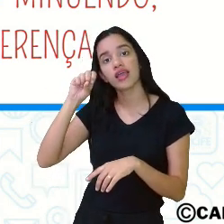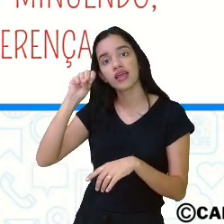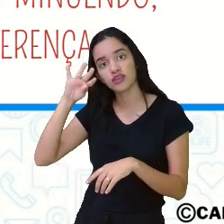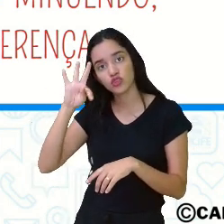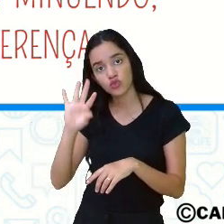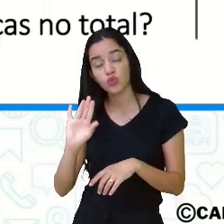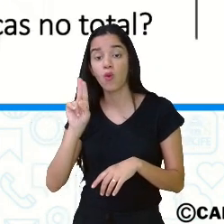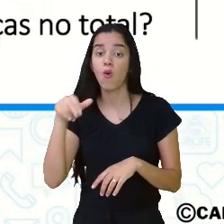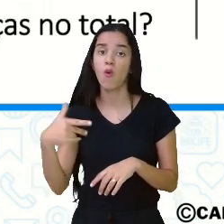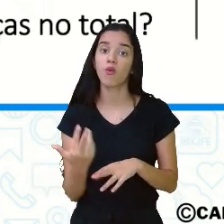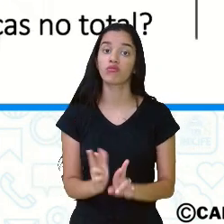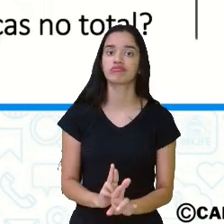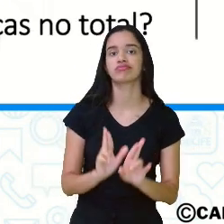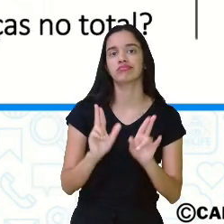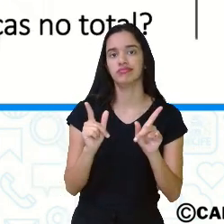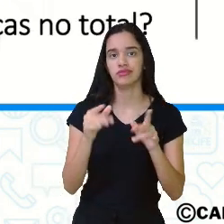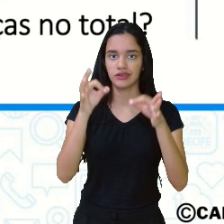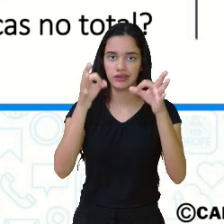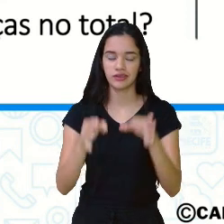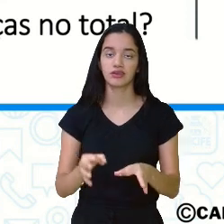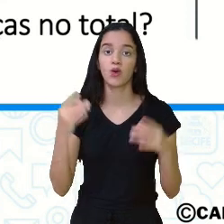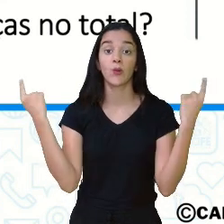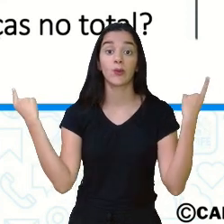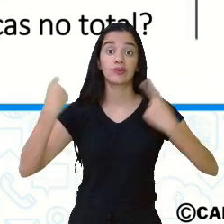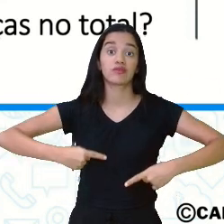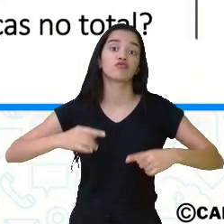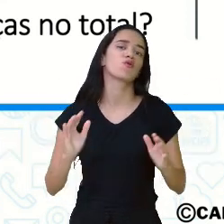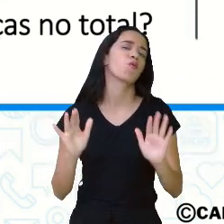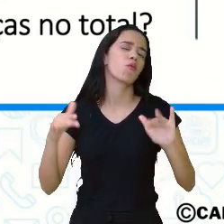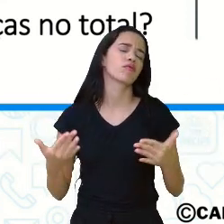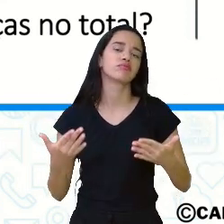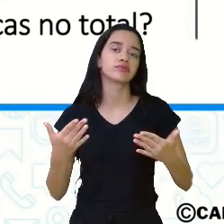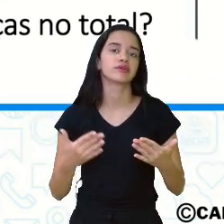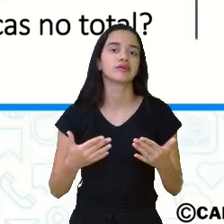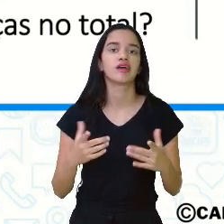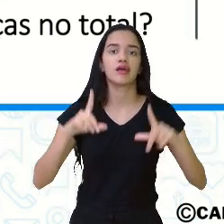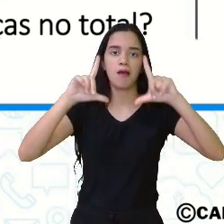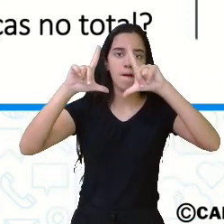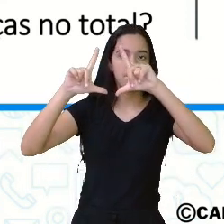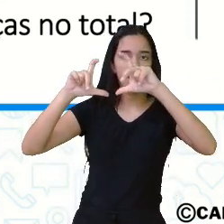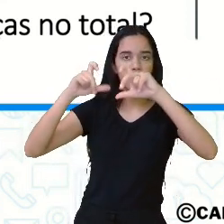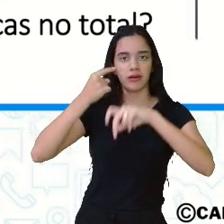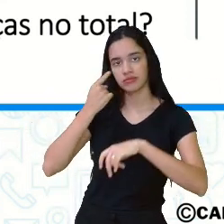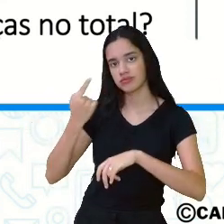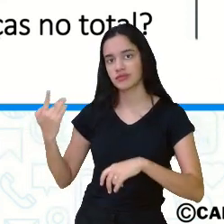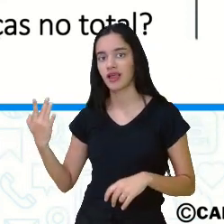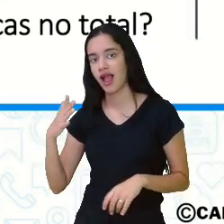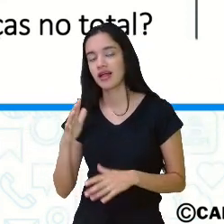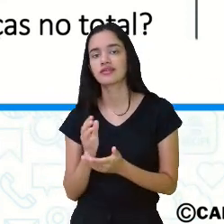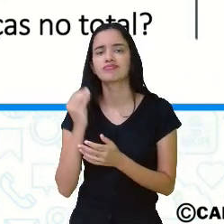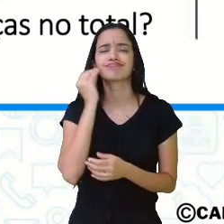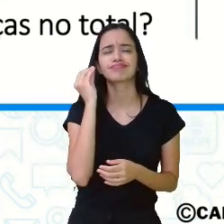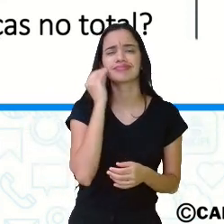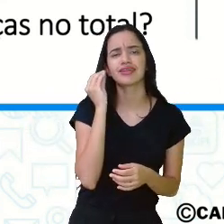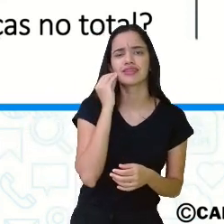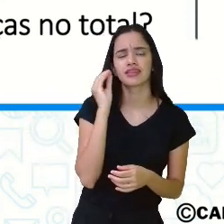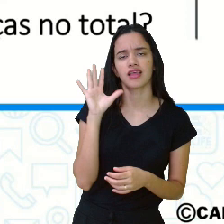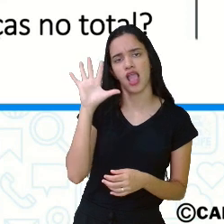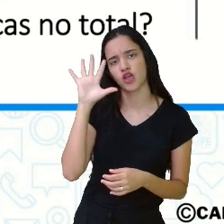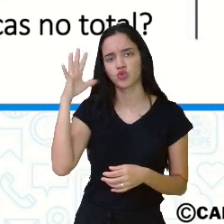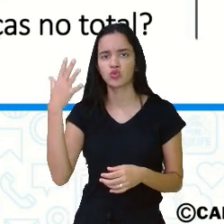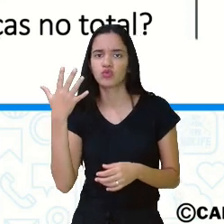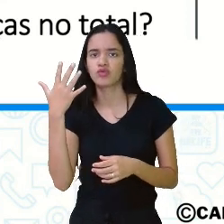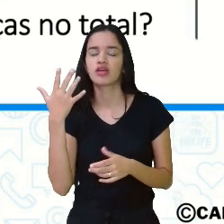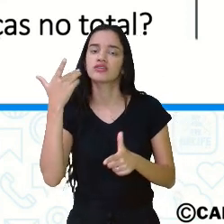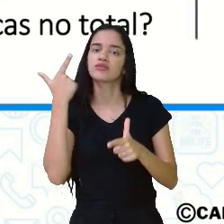diferença, tá certo? O desafio: printem a tela e tentem resolver aí